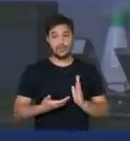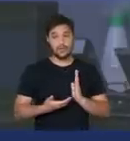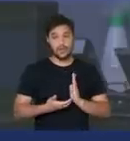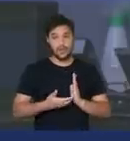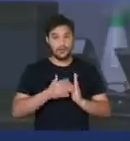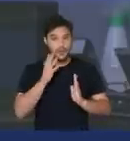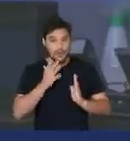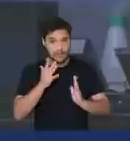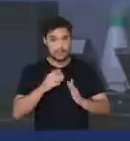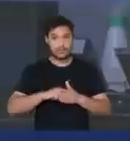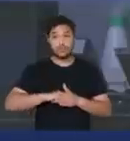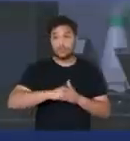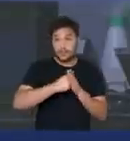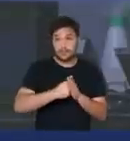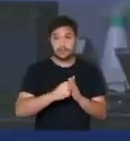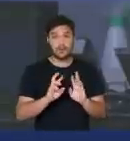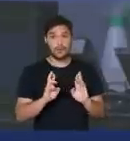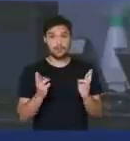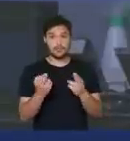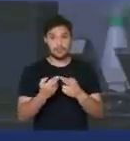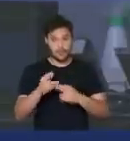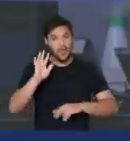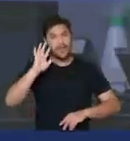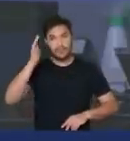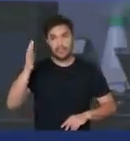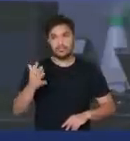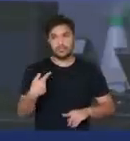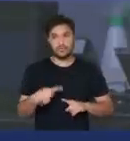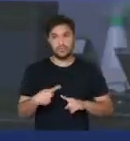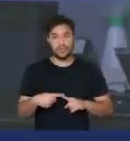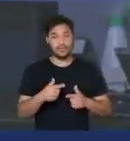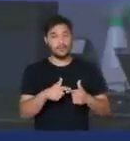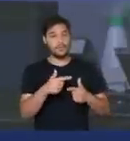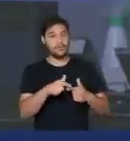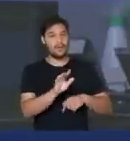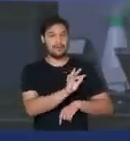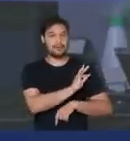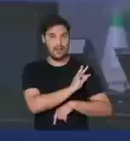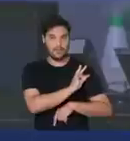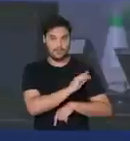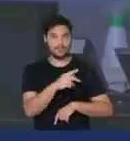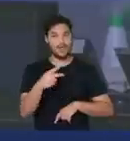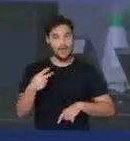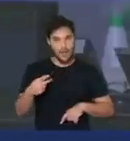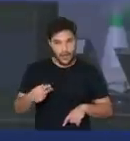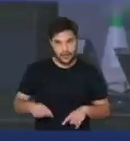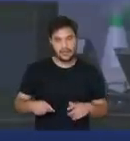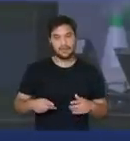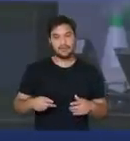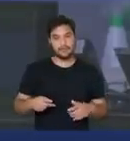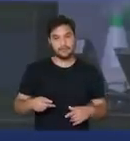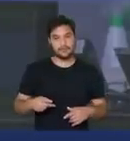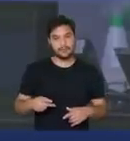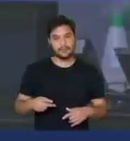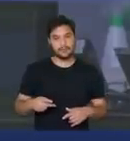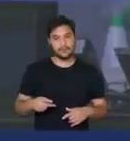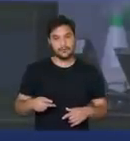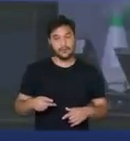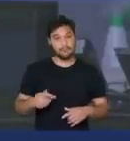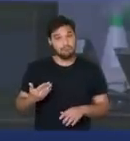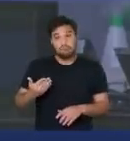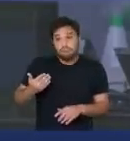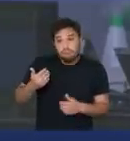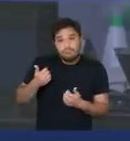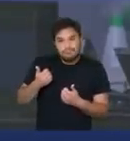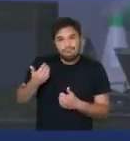deputado Arthur Lira, decidiu suspender esta sessão por conta dos problemas técnicos que aconteceram agora há